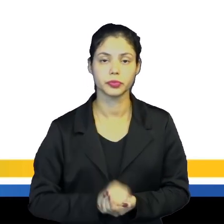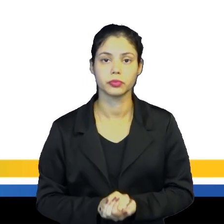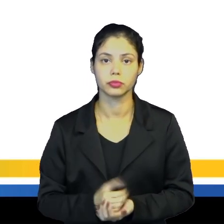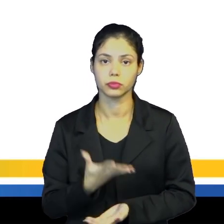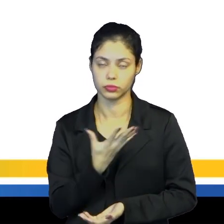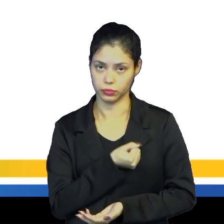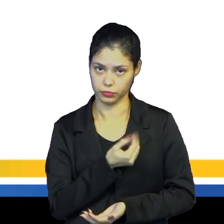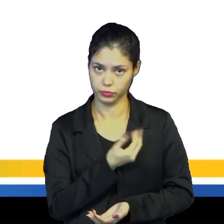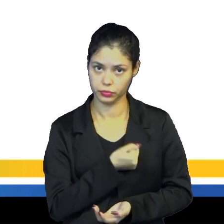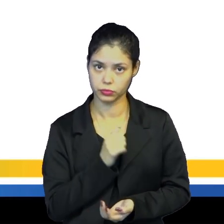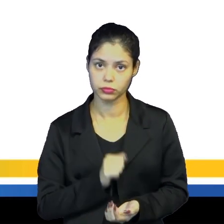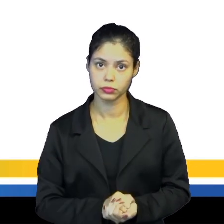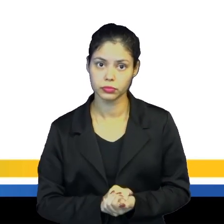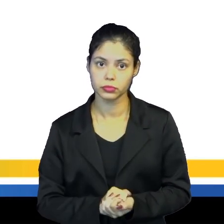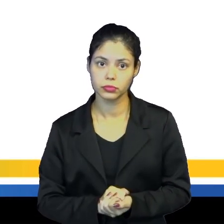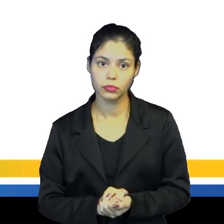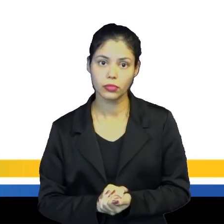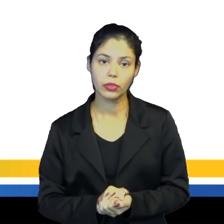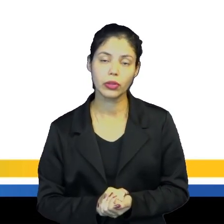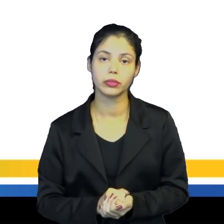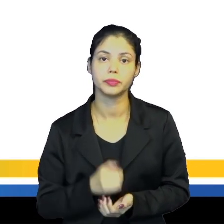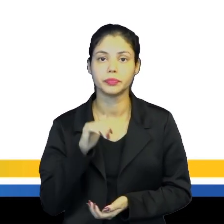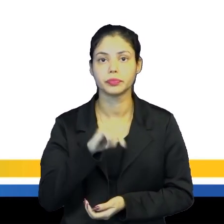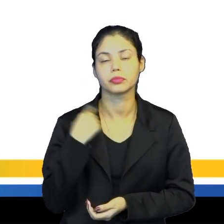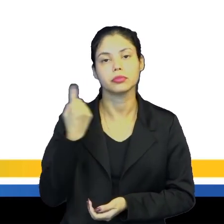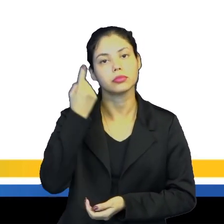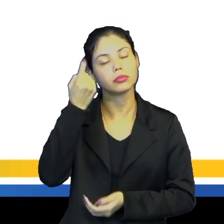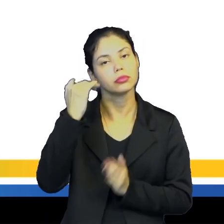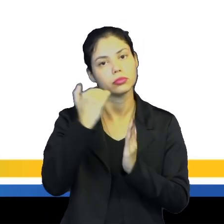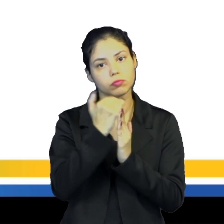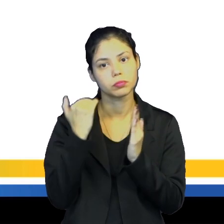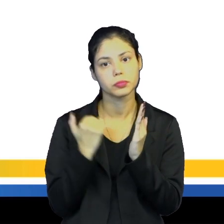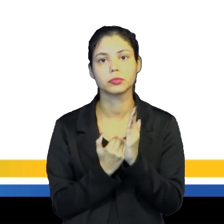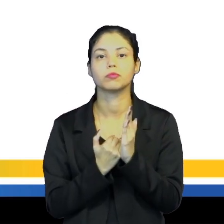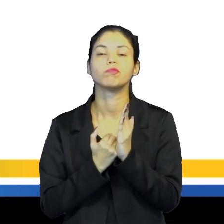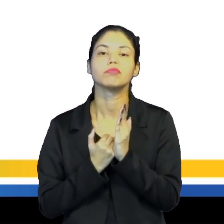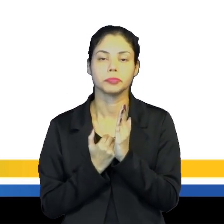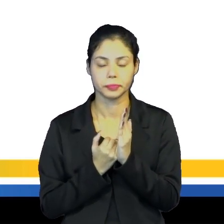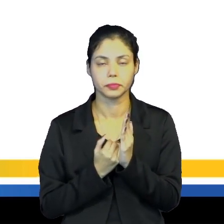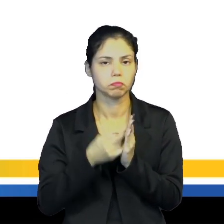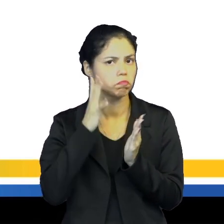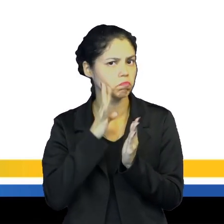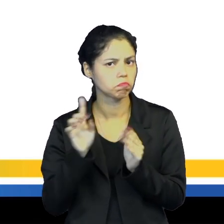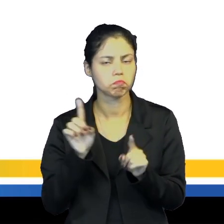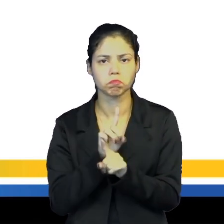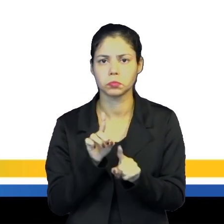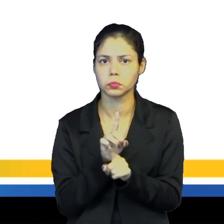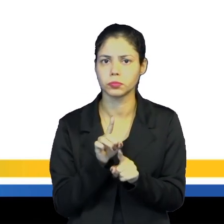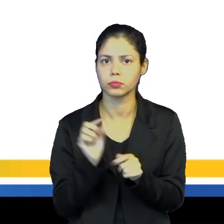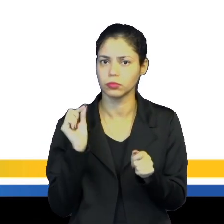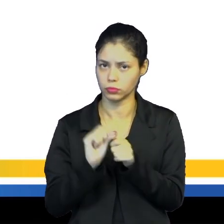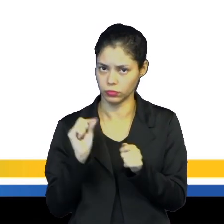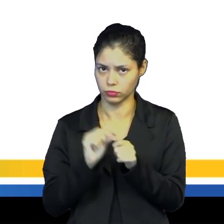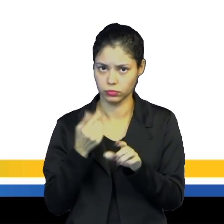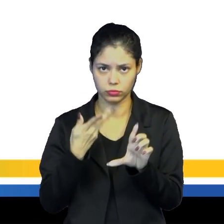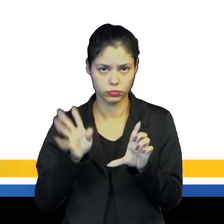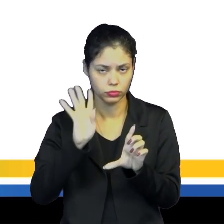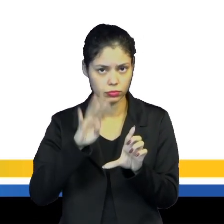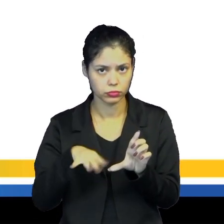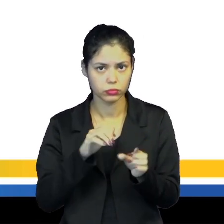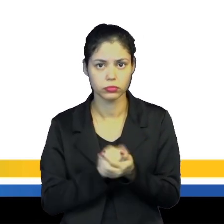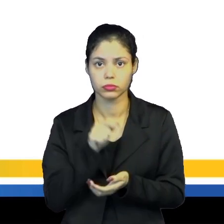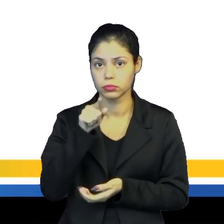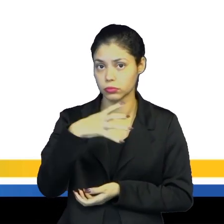uma numeração onde tem seus altos e baixos. Então, não fica legal a gente fazer uma tabela